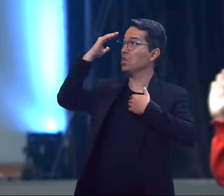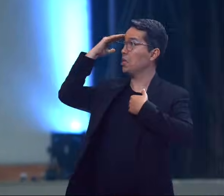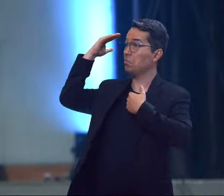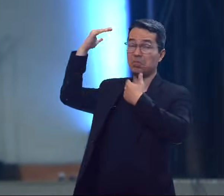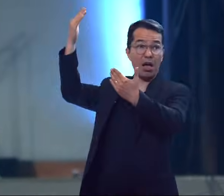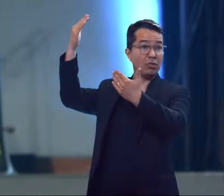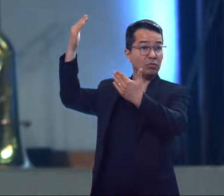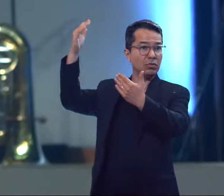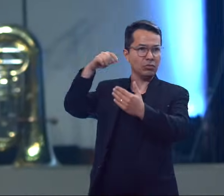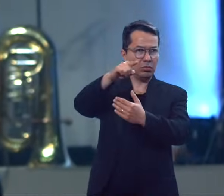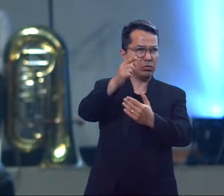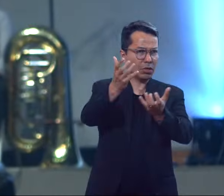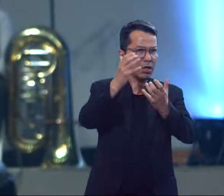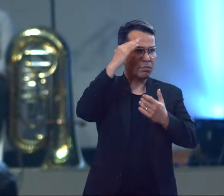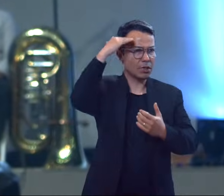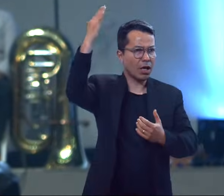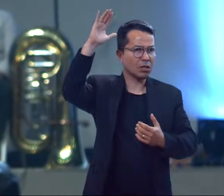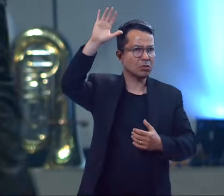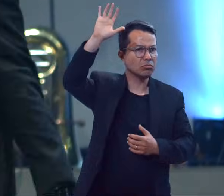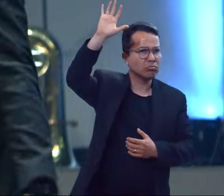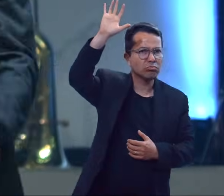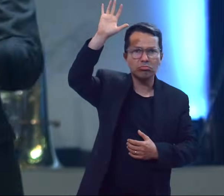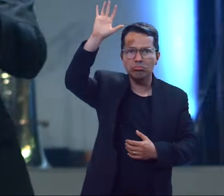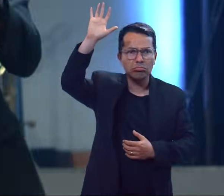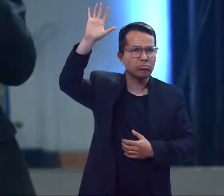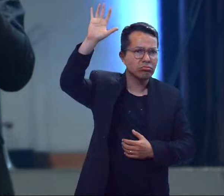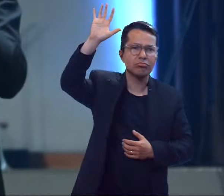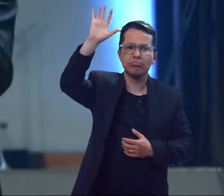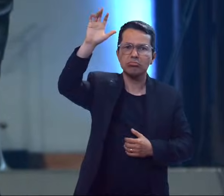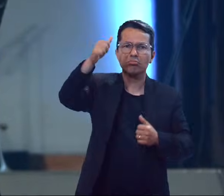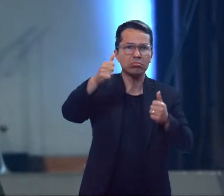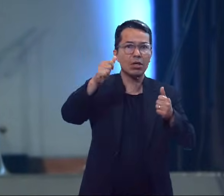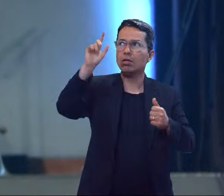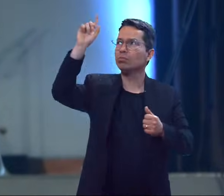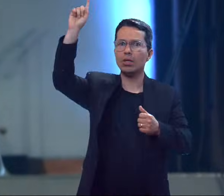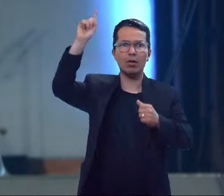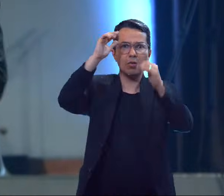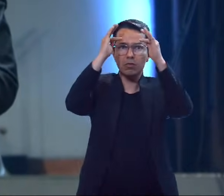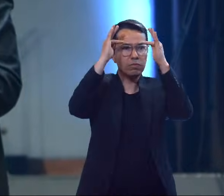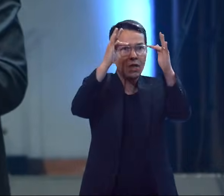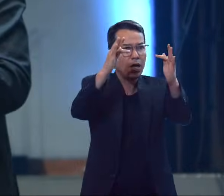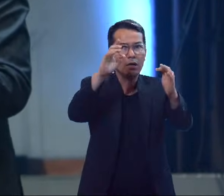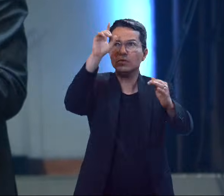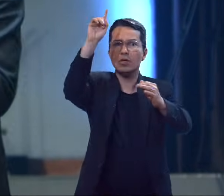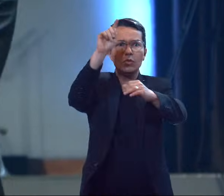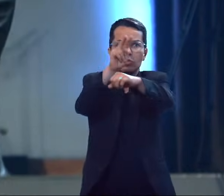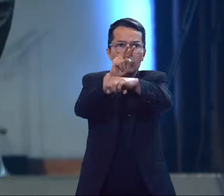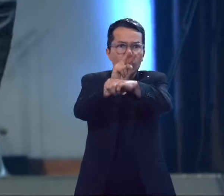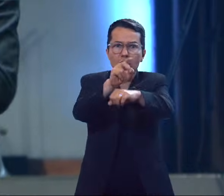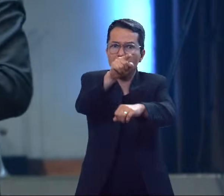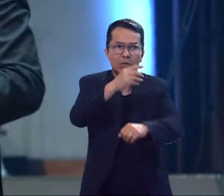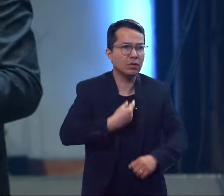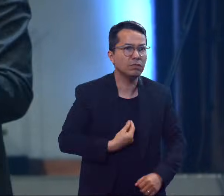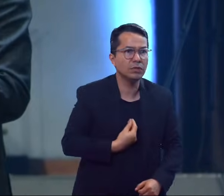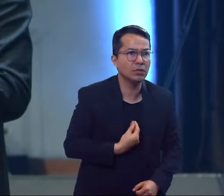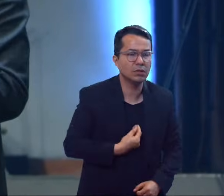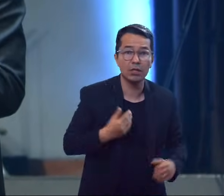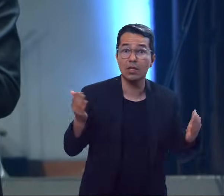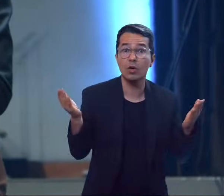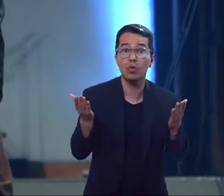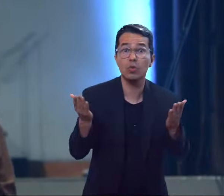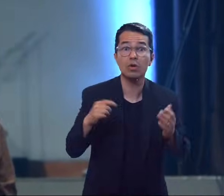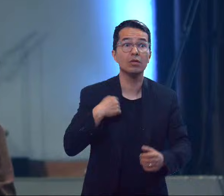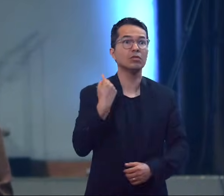ao Senhor? A gente vai agradecer a fidelidade de Deus, o cuidado do Senhor. Enquanto igreja nós vamos